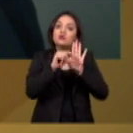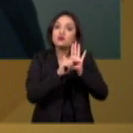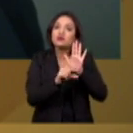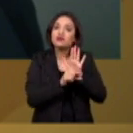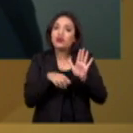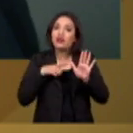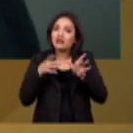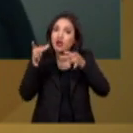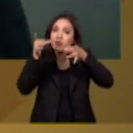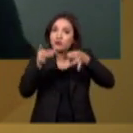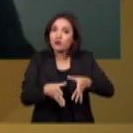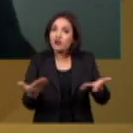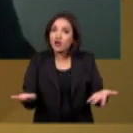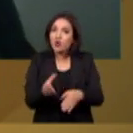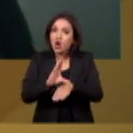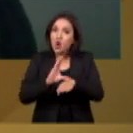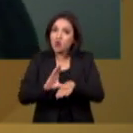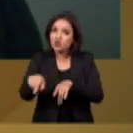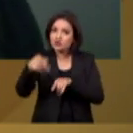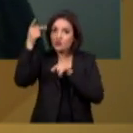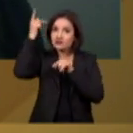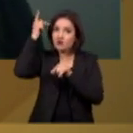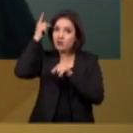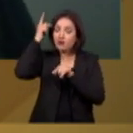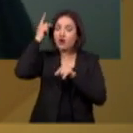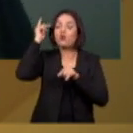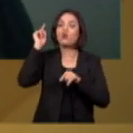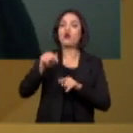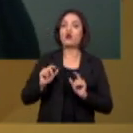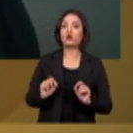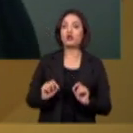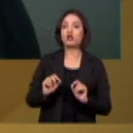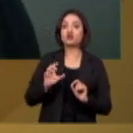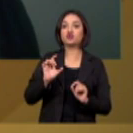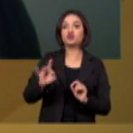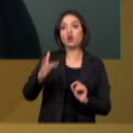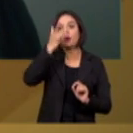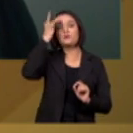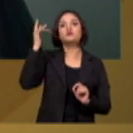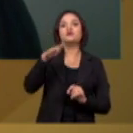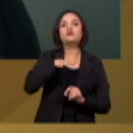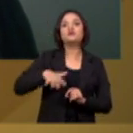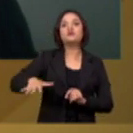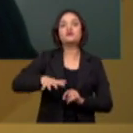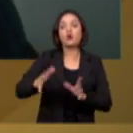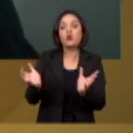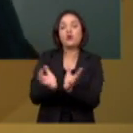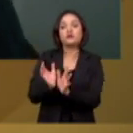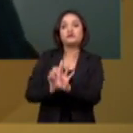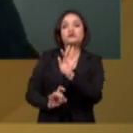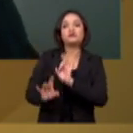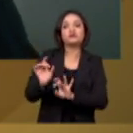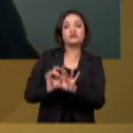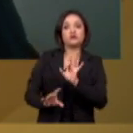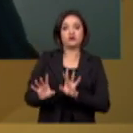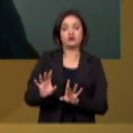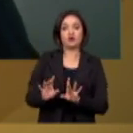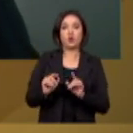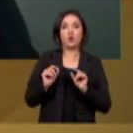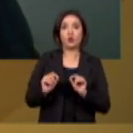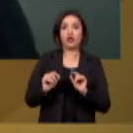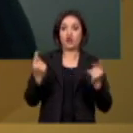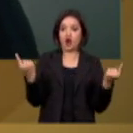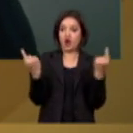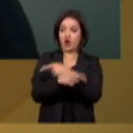a condução que são paulo se referia aos integrantes do órgão especial ou seja o que está sendo